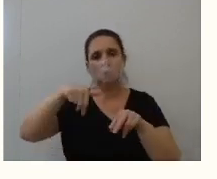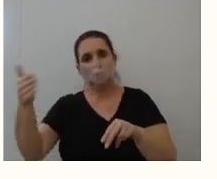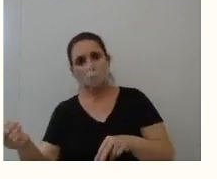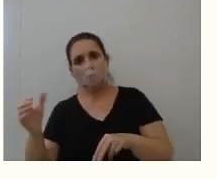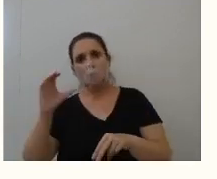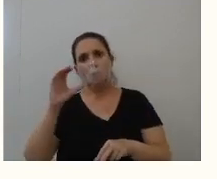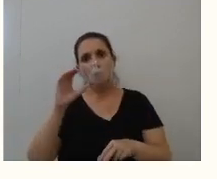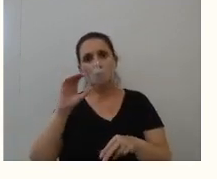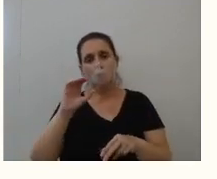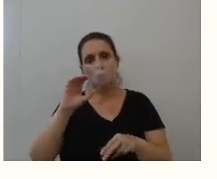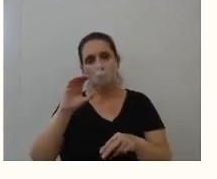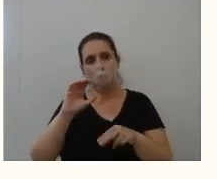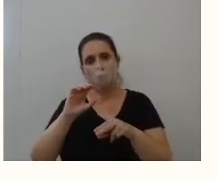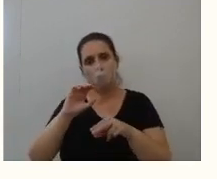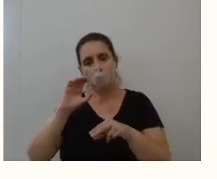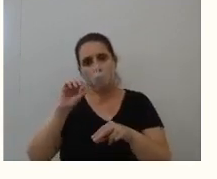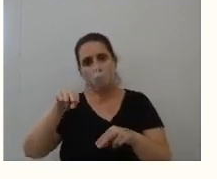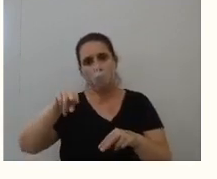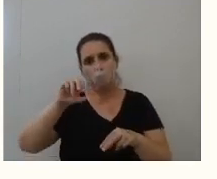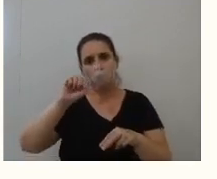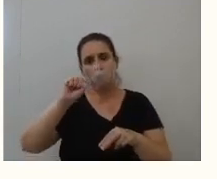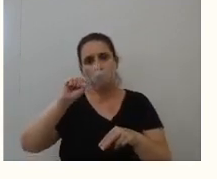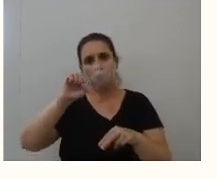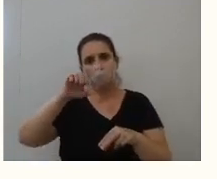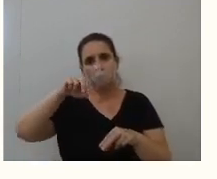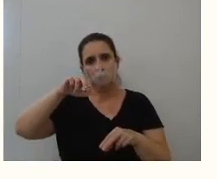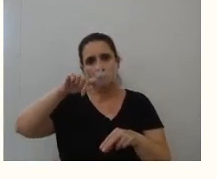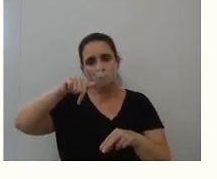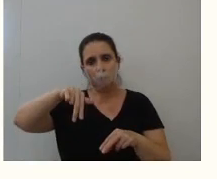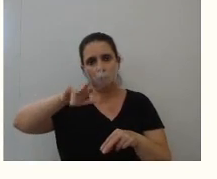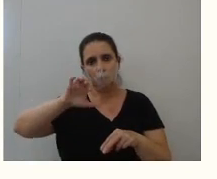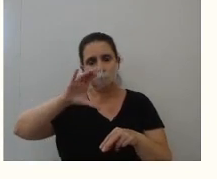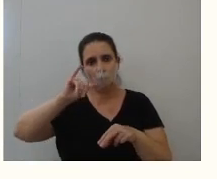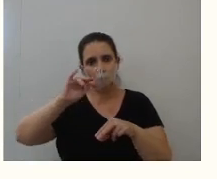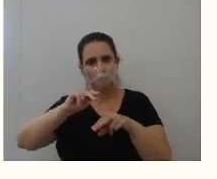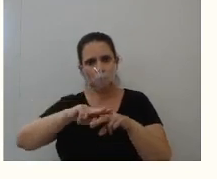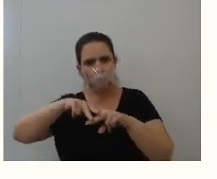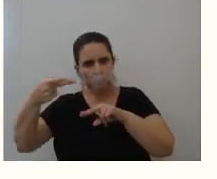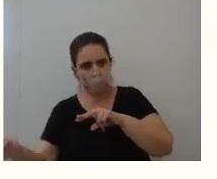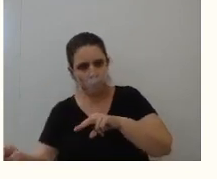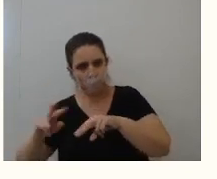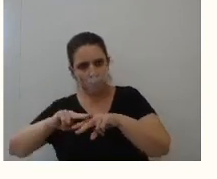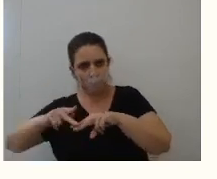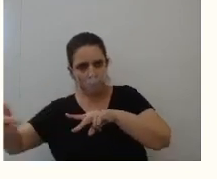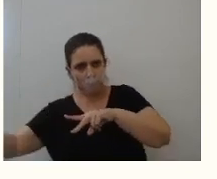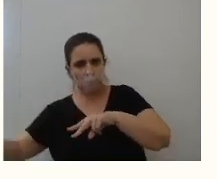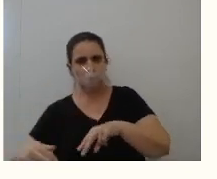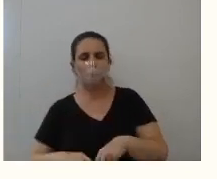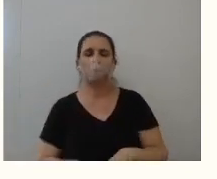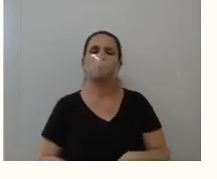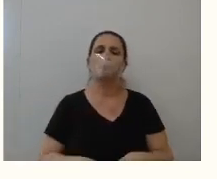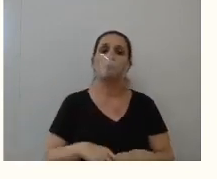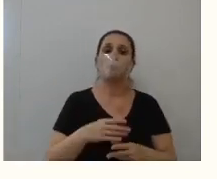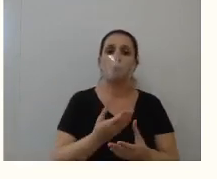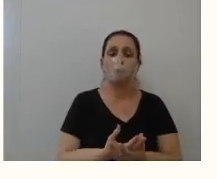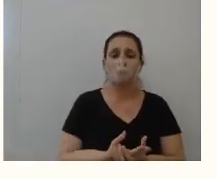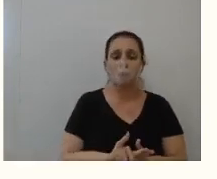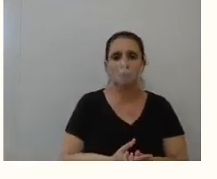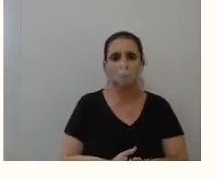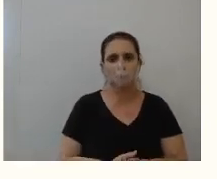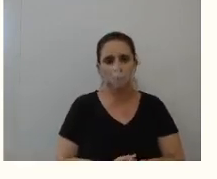sim também uma relação de causa e consequência, causa e efeito na hora da redação, tá? Isso é muito válido. Olha lá,